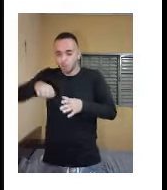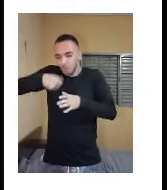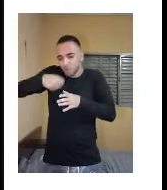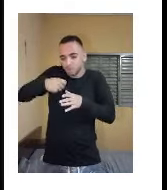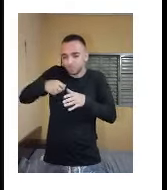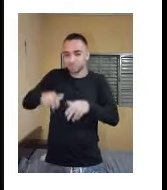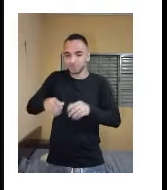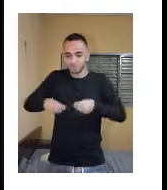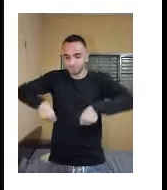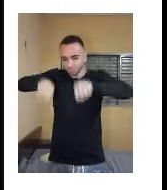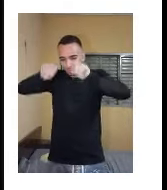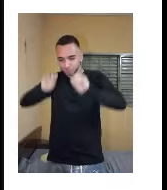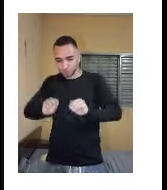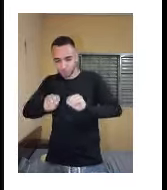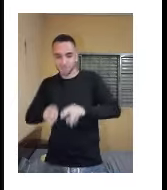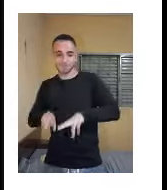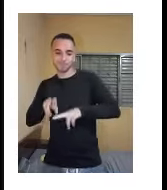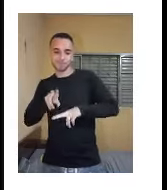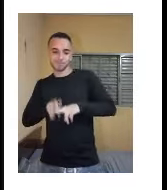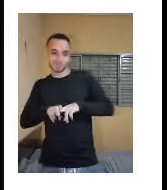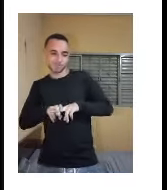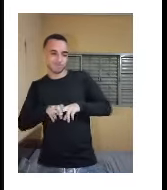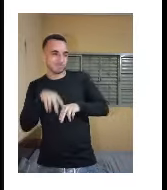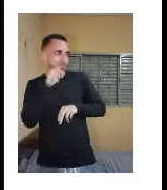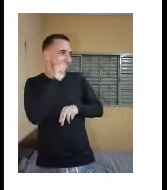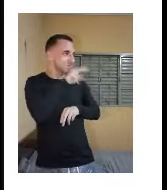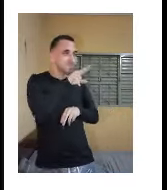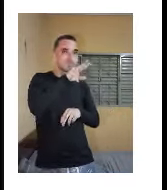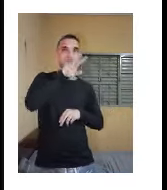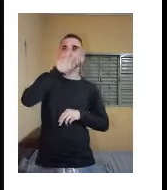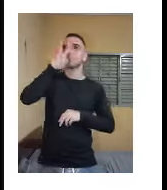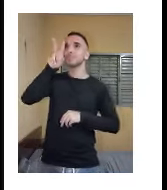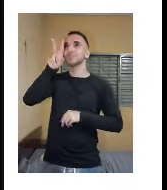olhar simplesmente o canto dos pássaros,